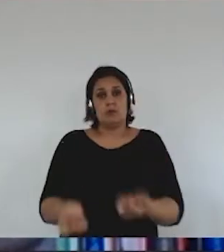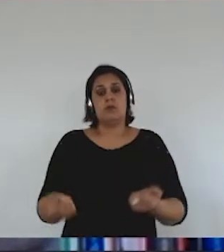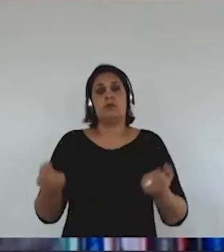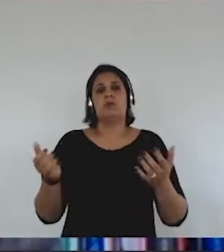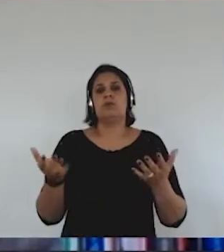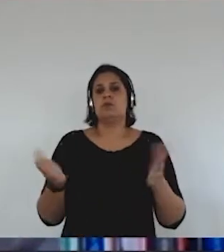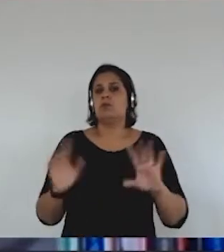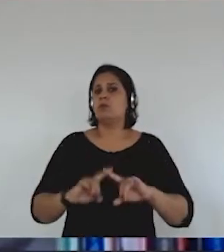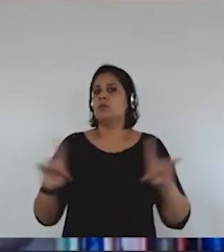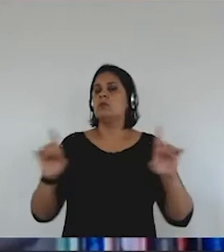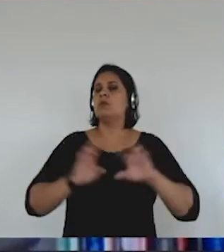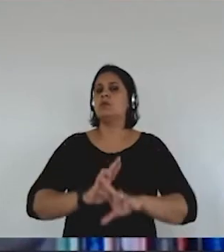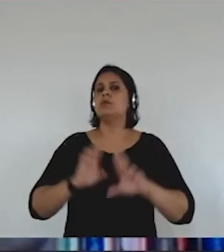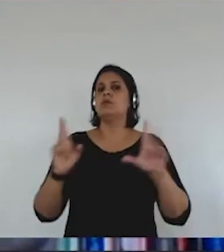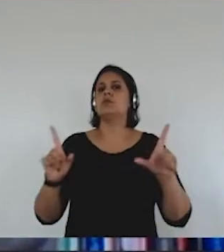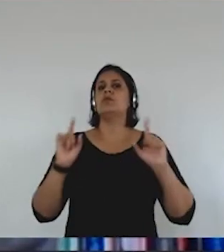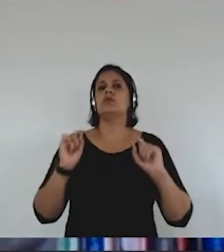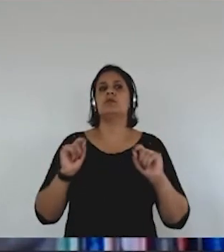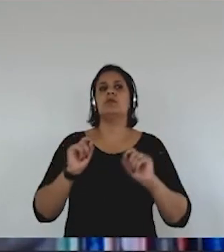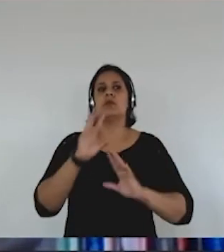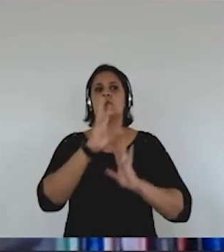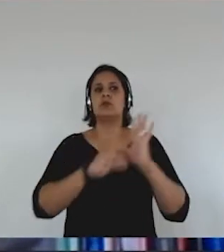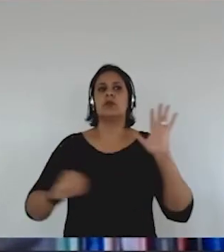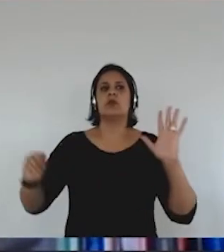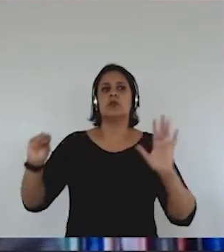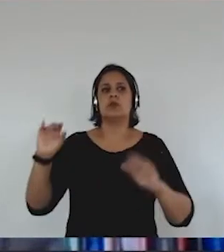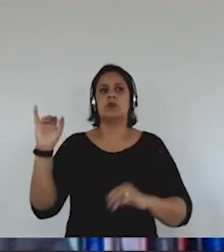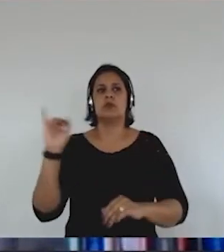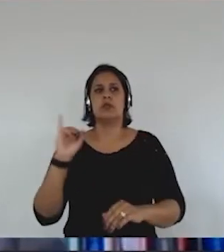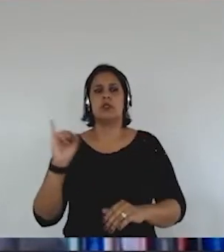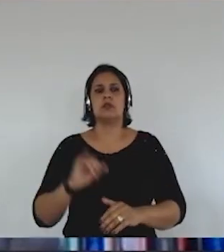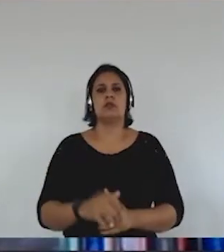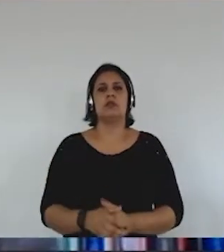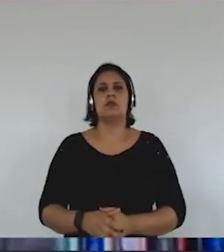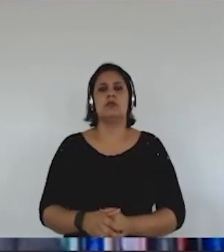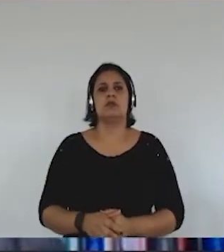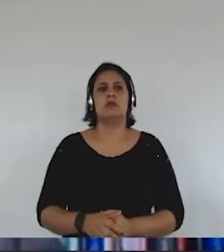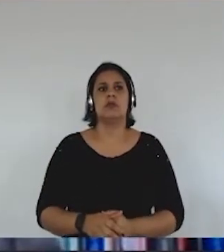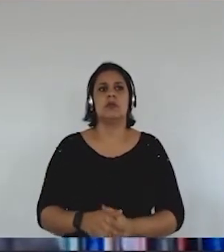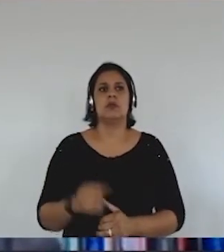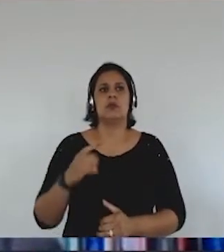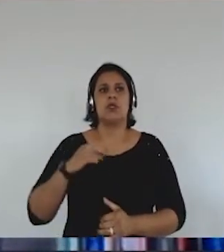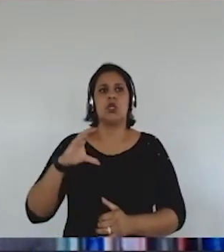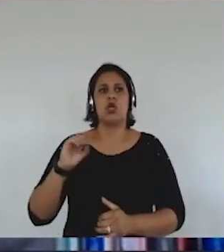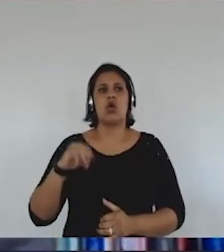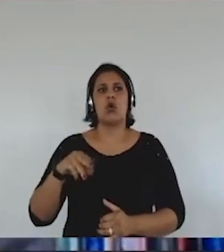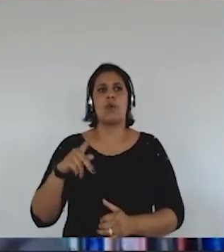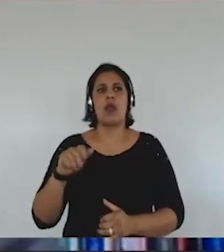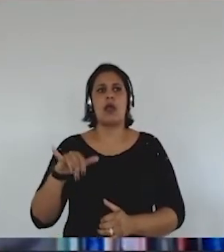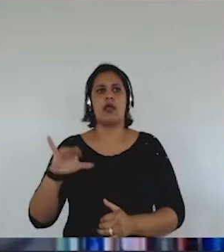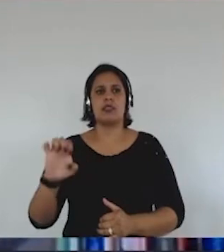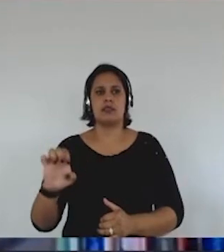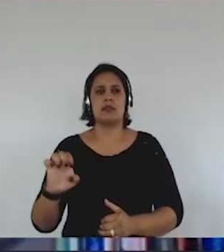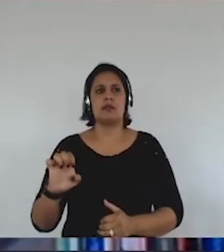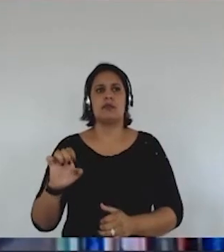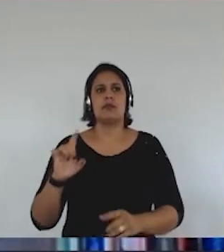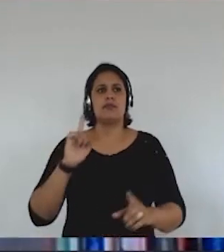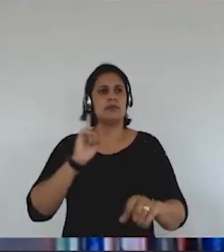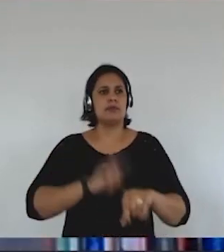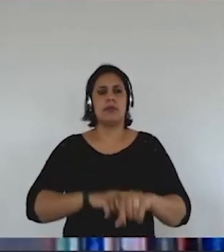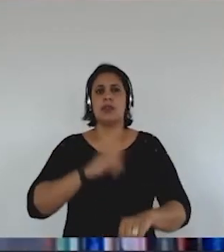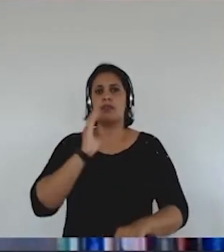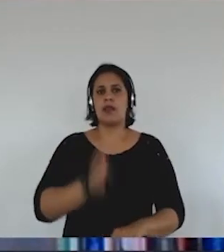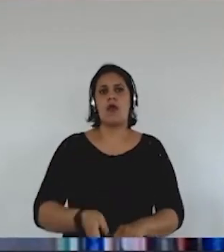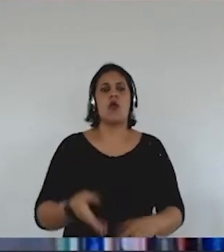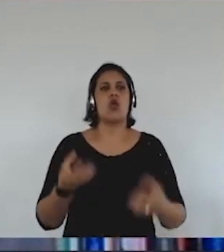pouco diferente dos modelos internacionais, é que quando se fala em compliance, pensa-se imediatamente a normas